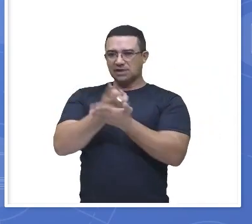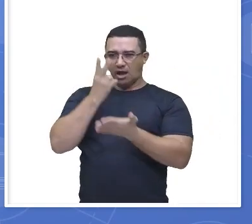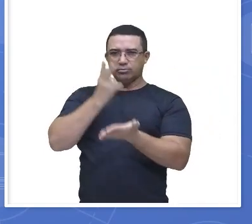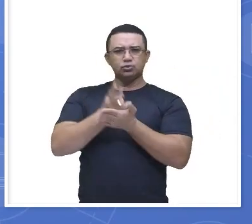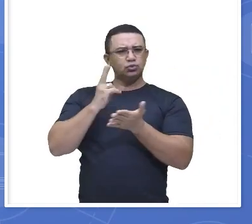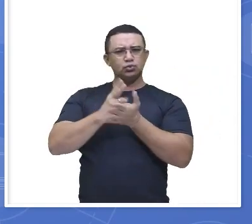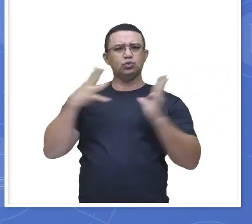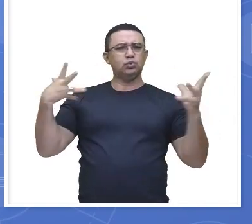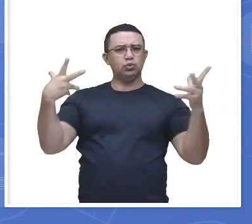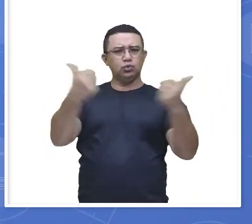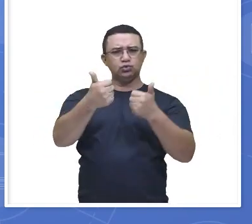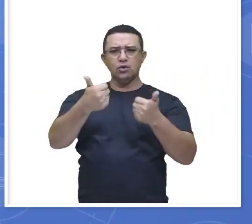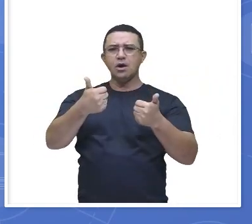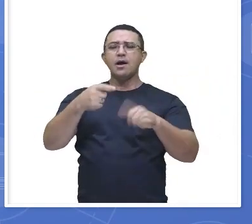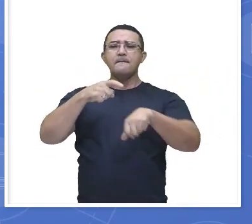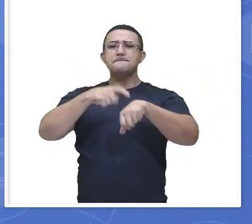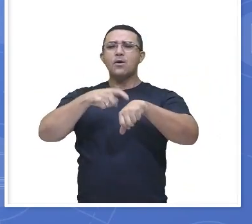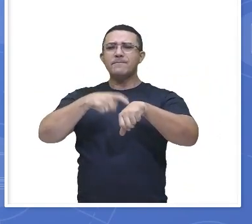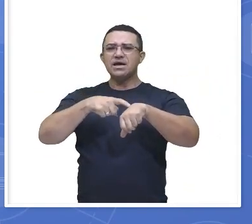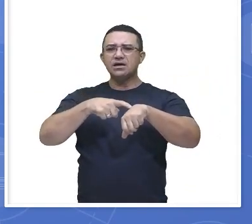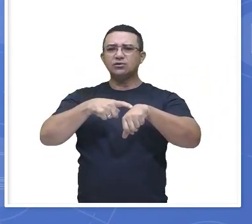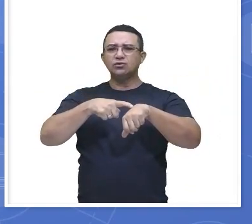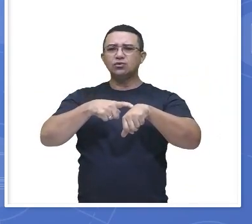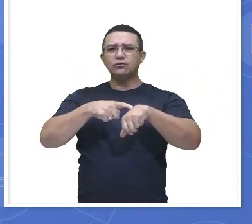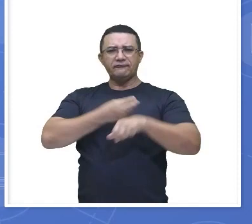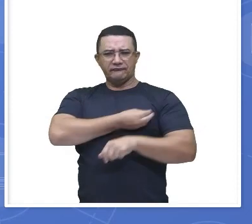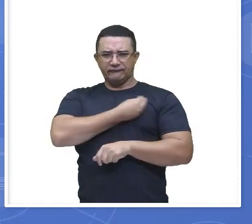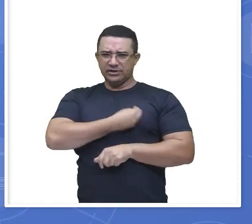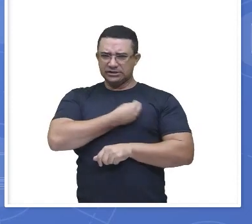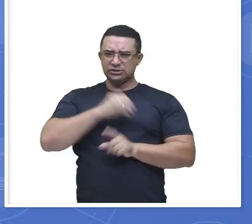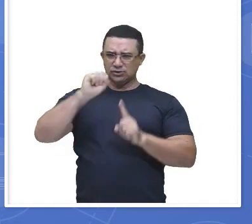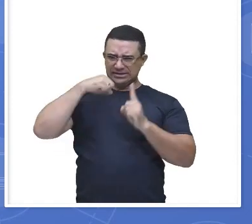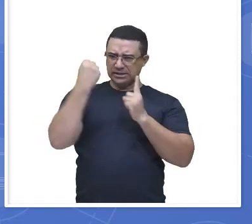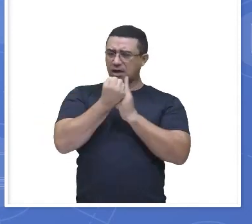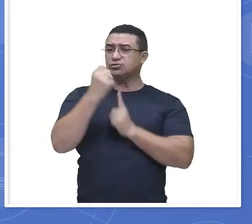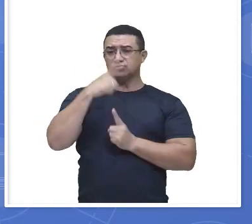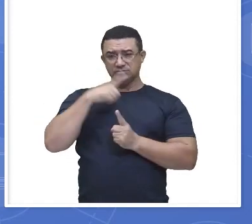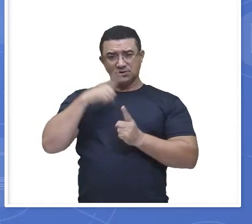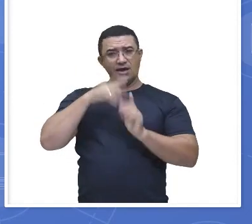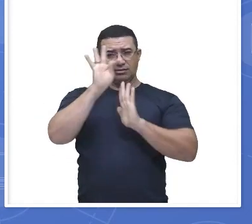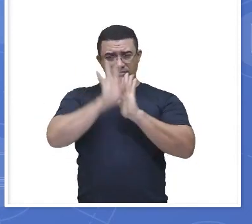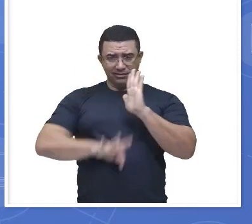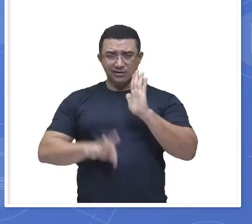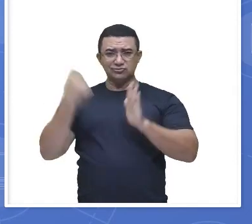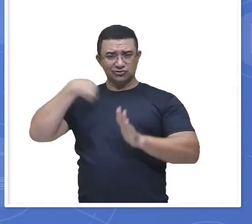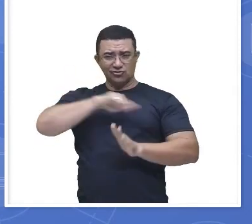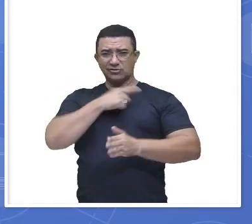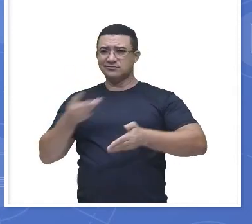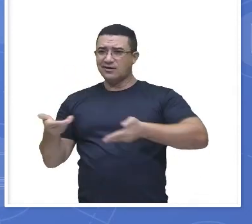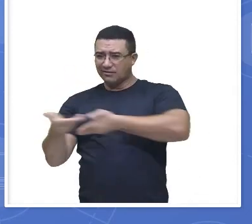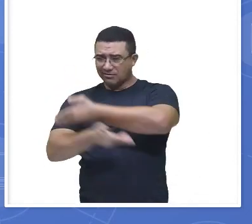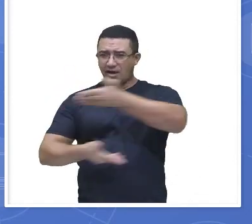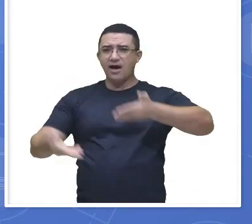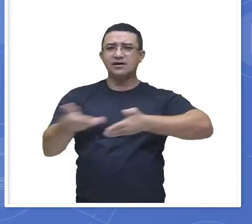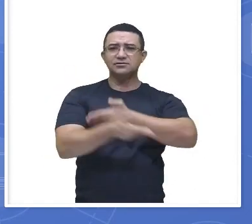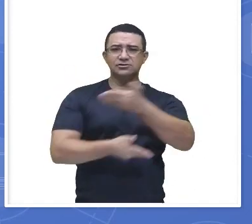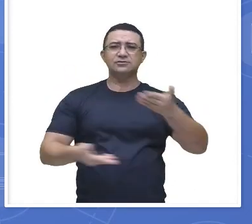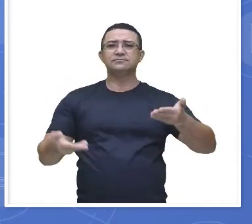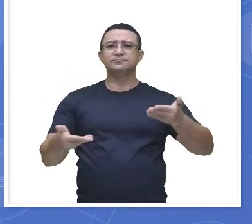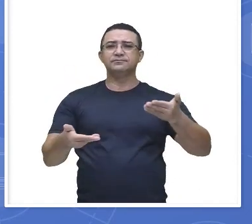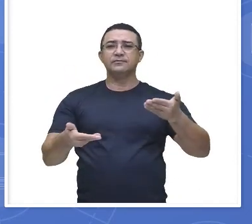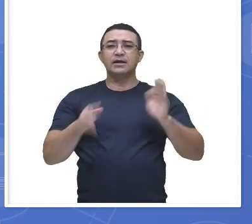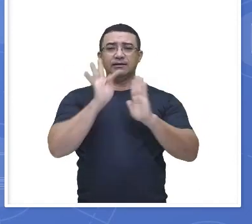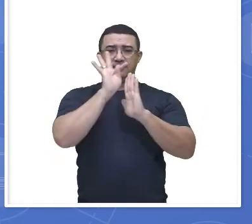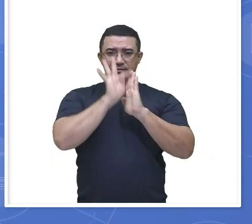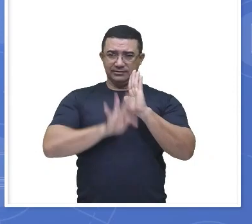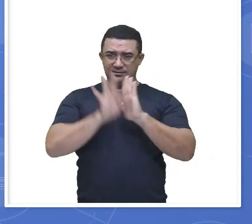existe texto circulando na nossa vida em sociedade e fazendo com que nós possamos interagir. Ora, como os textos são,